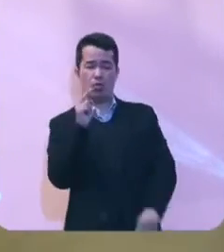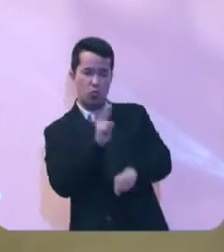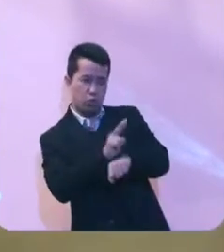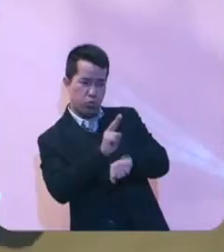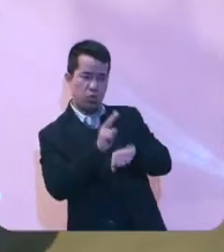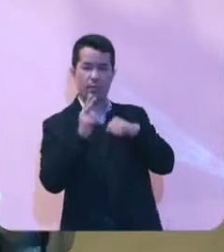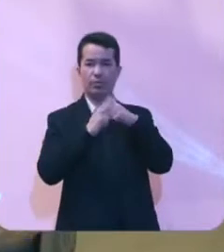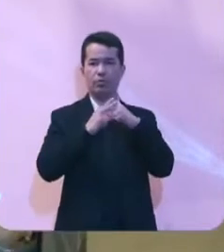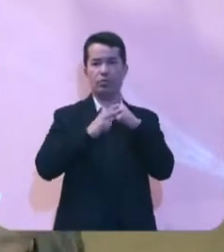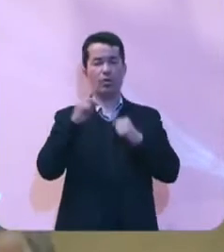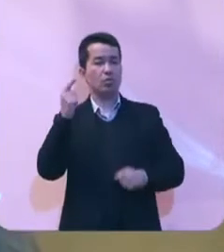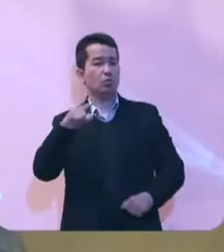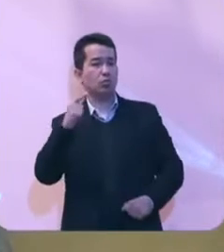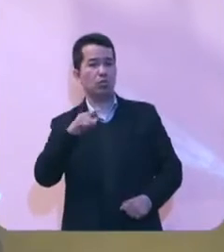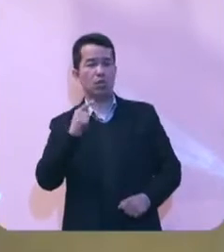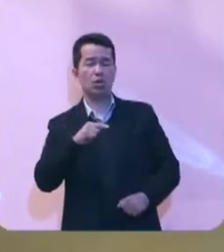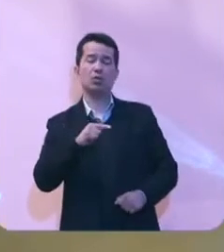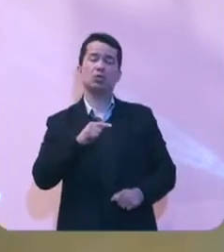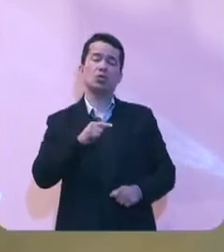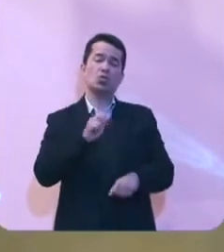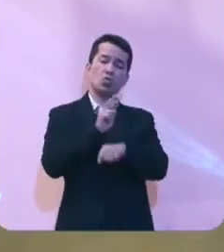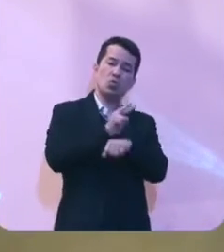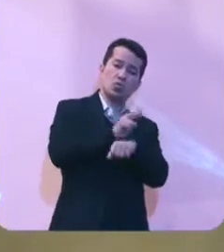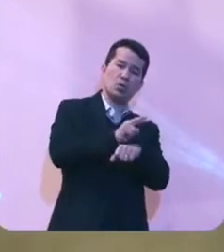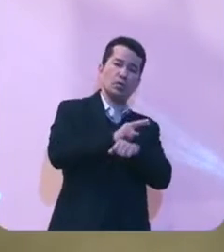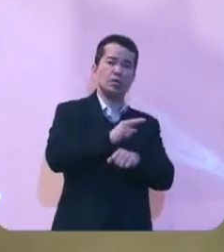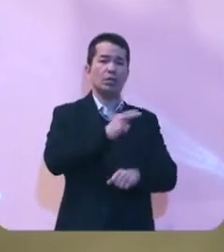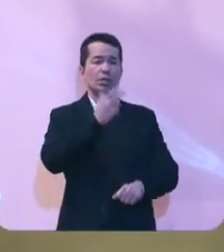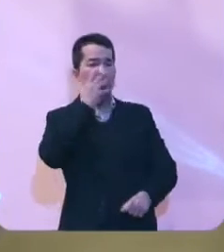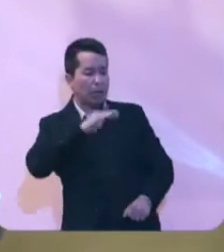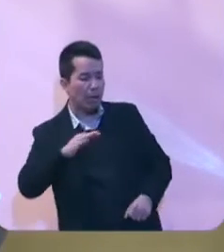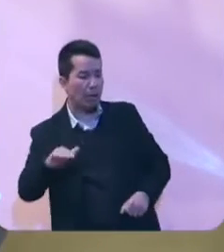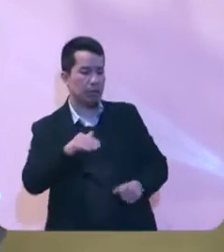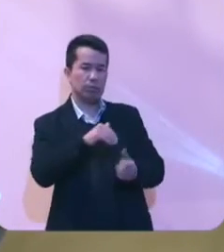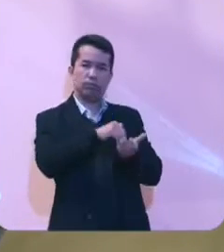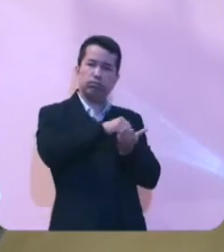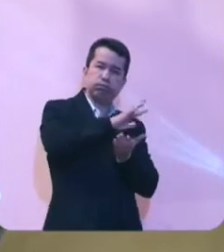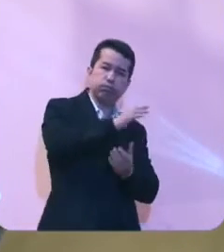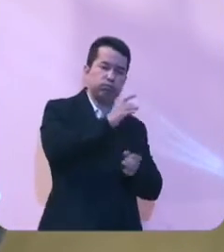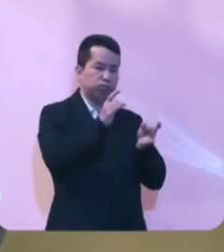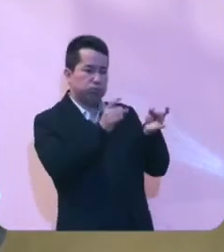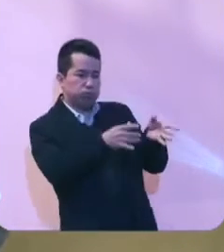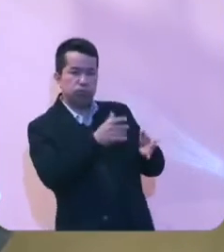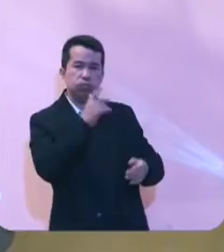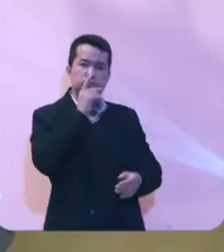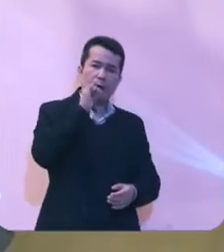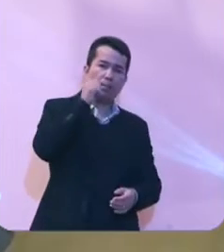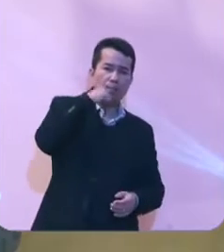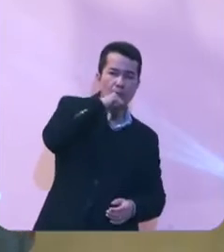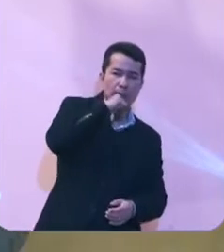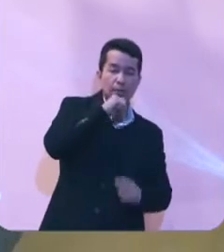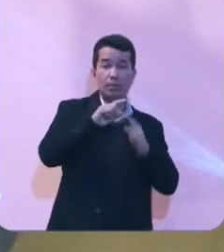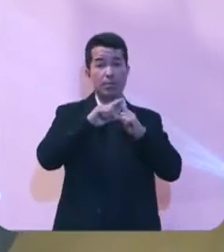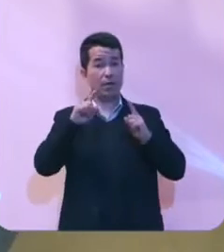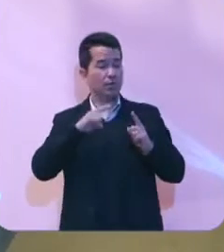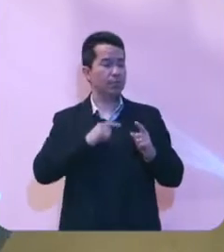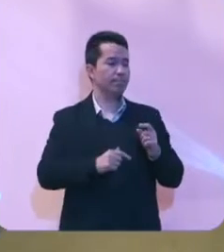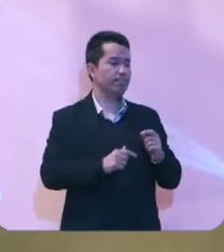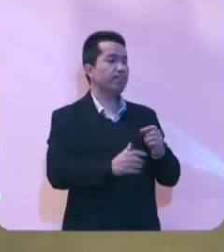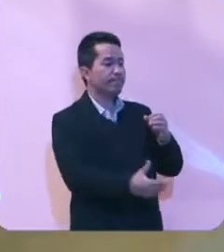se sustentavam essas pessoas. E existiam armazéns no templo para que pudesse colocar ali essa